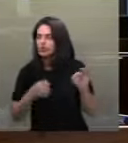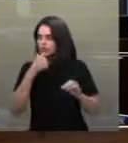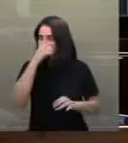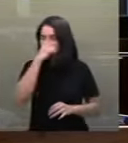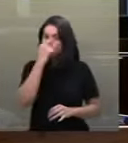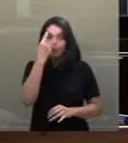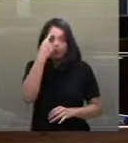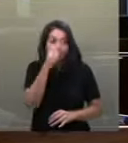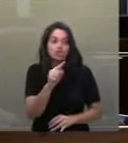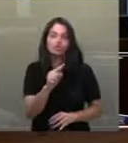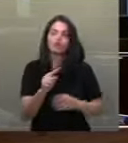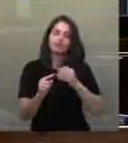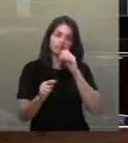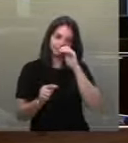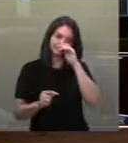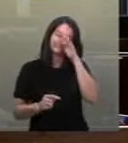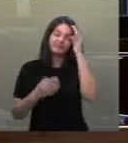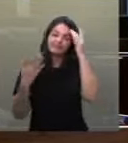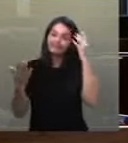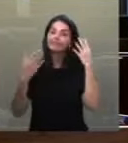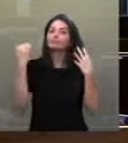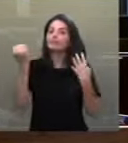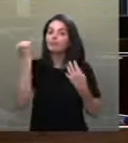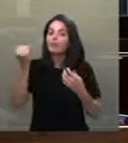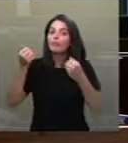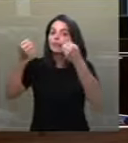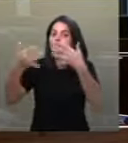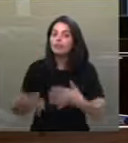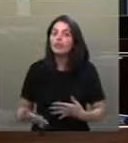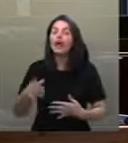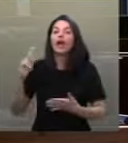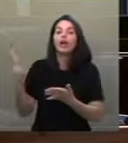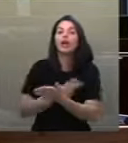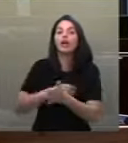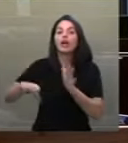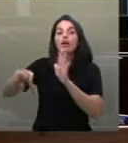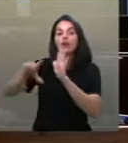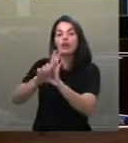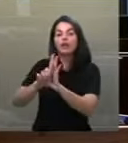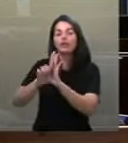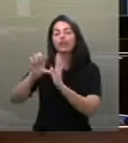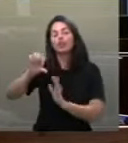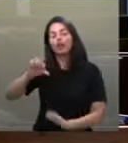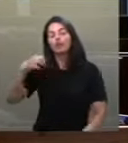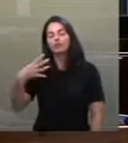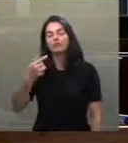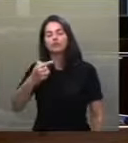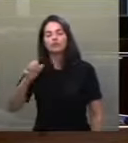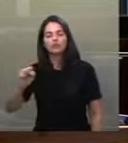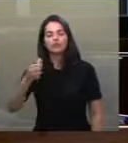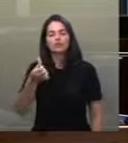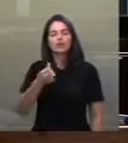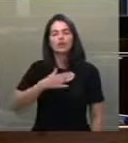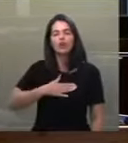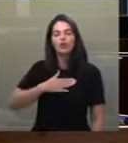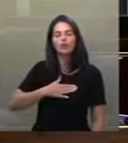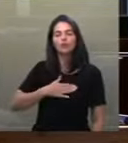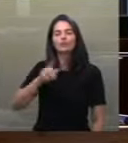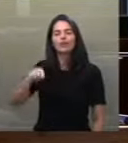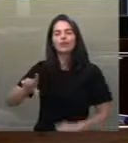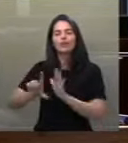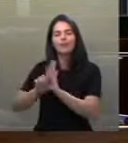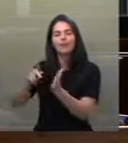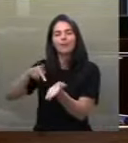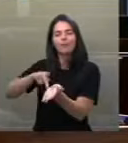dia só. É importante salientar que desde o advento da Lei 9478, 6 de agosto de 97, a chamada Lei do